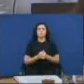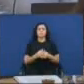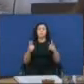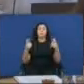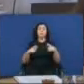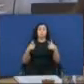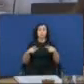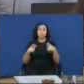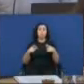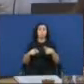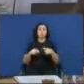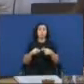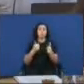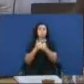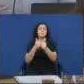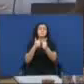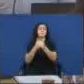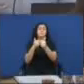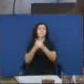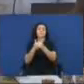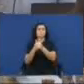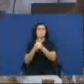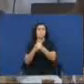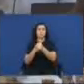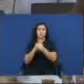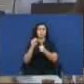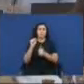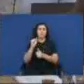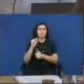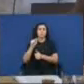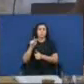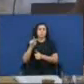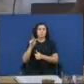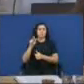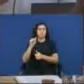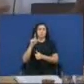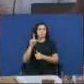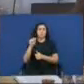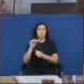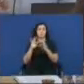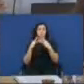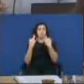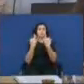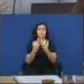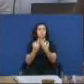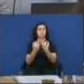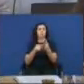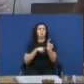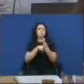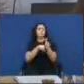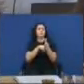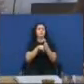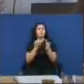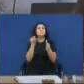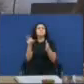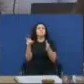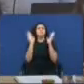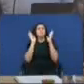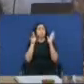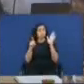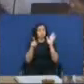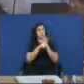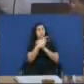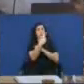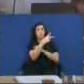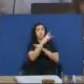na Vila São Cristóvão, foi ali perto da Sagrada Família, até onde eu questionei, era um caminhão da